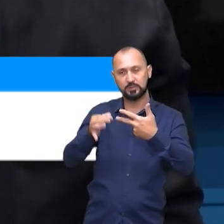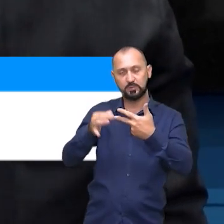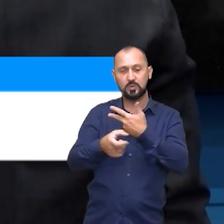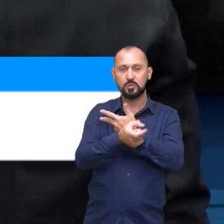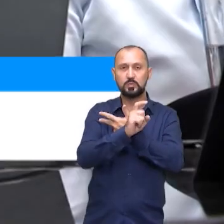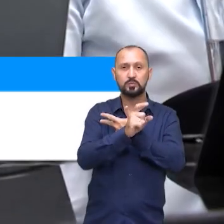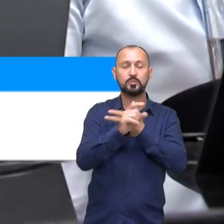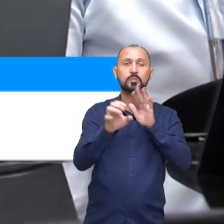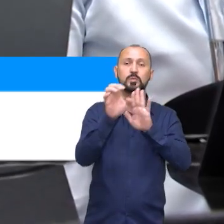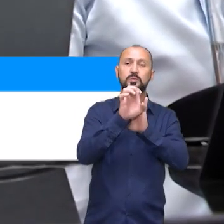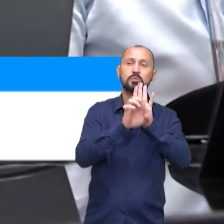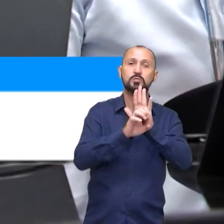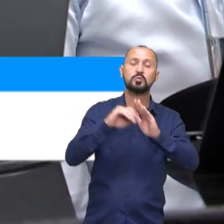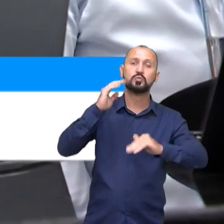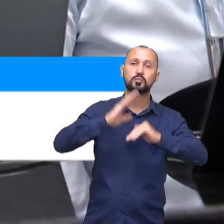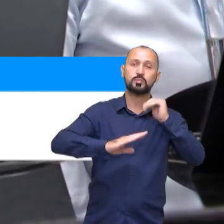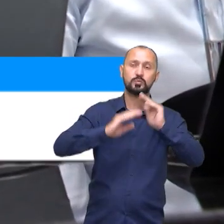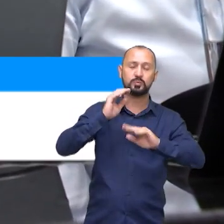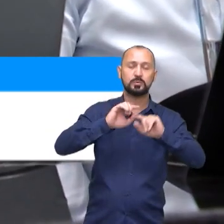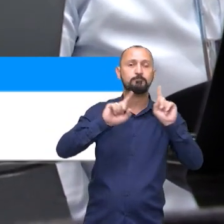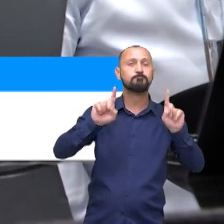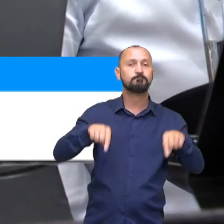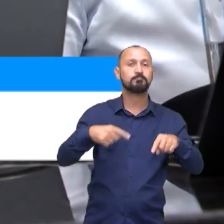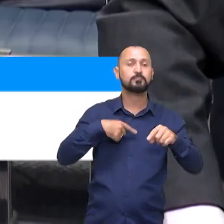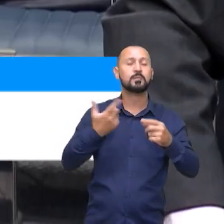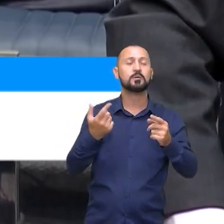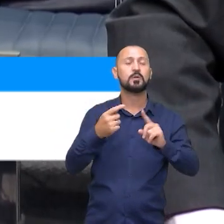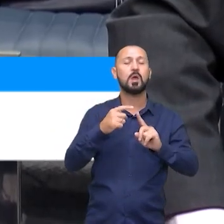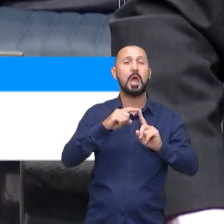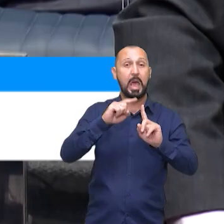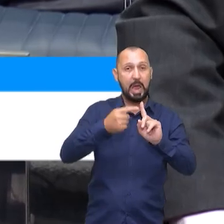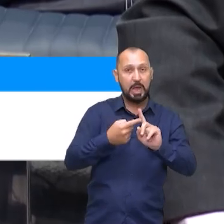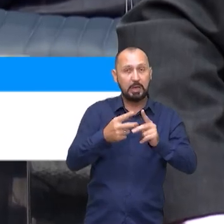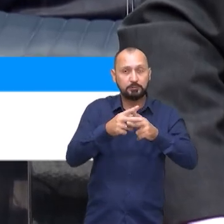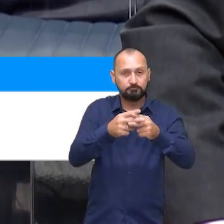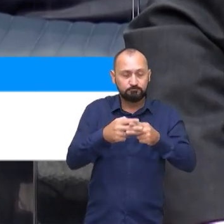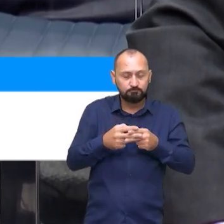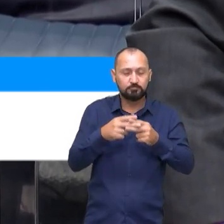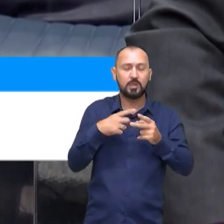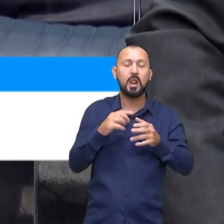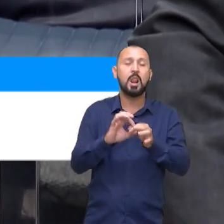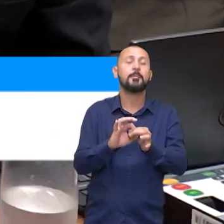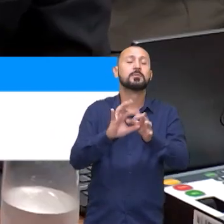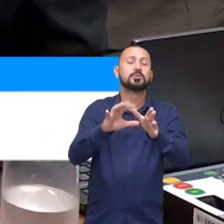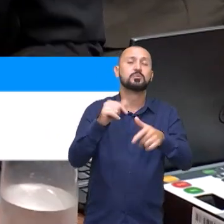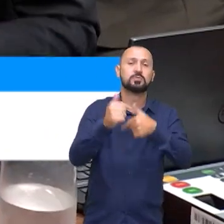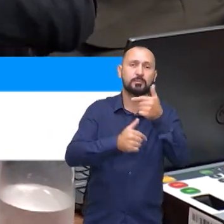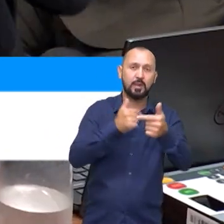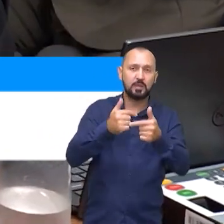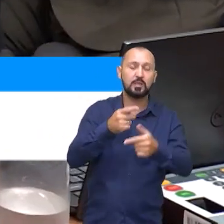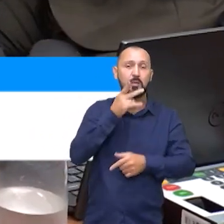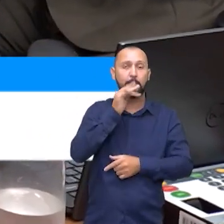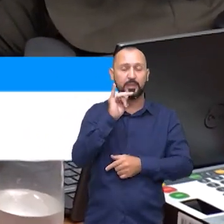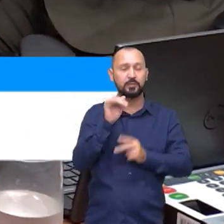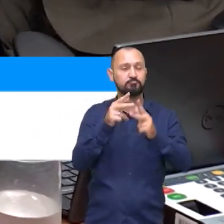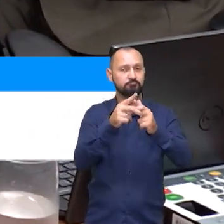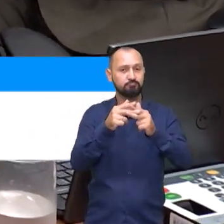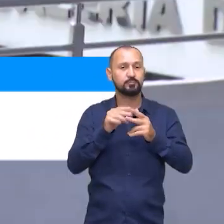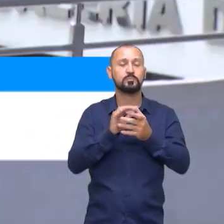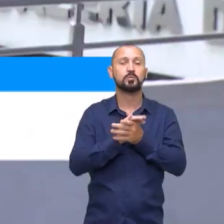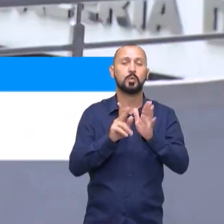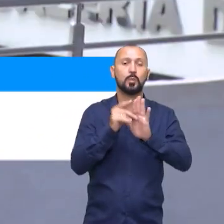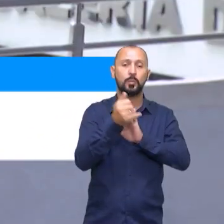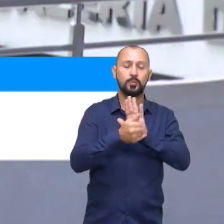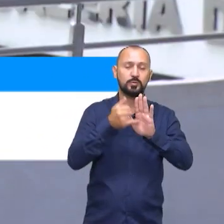e do Executivo sobre o Estatuto dos Servidores Públicos, a licença maternidade, dispensa de trabalho e licença